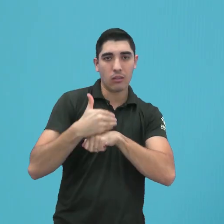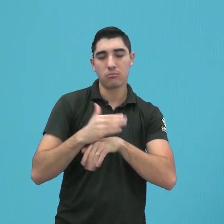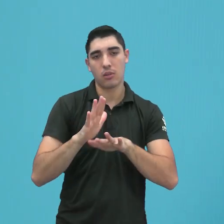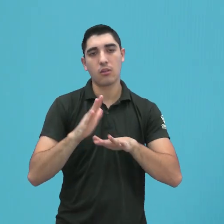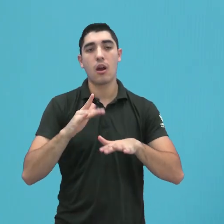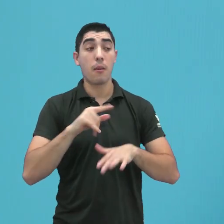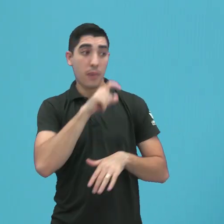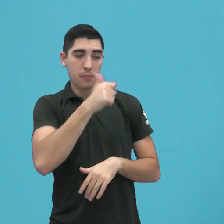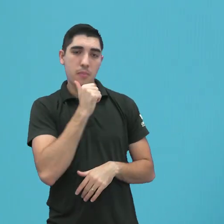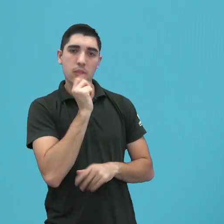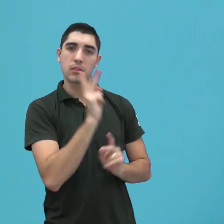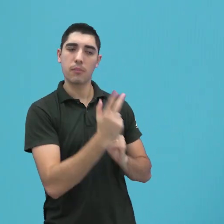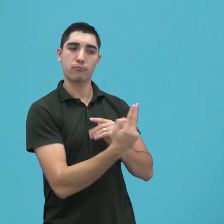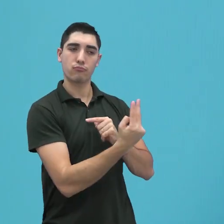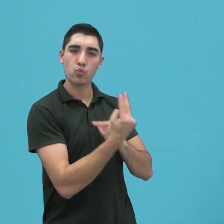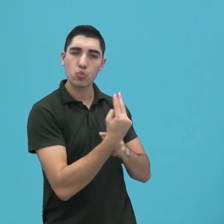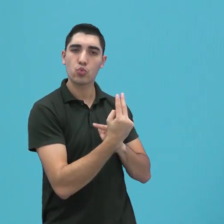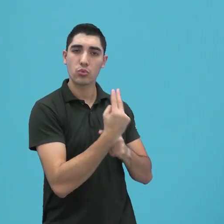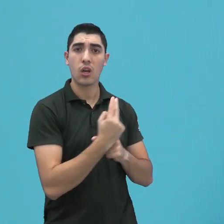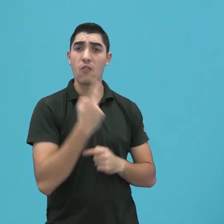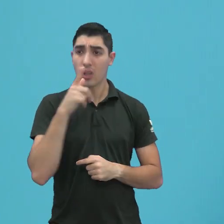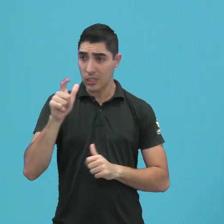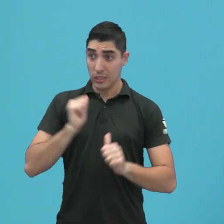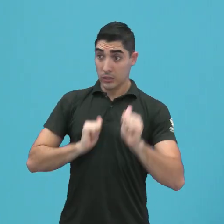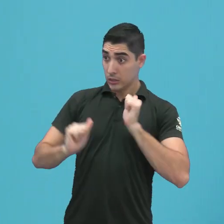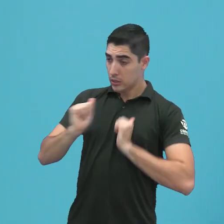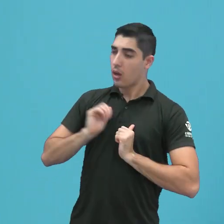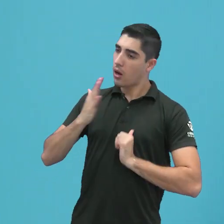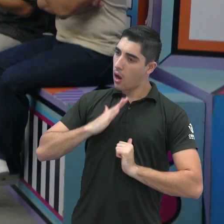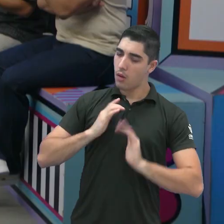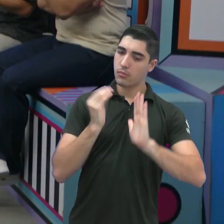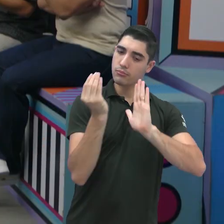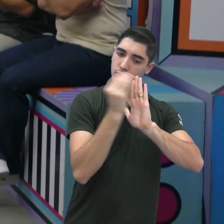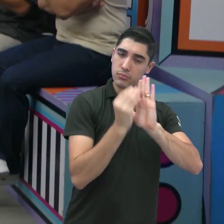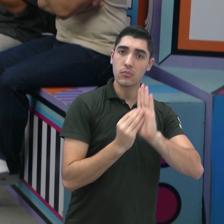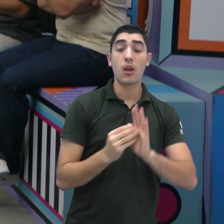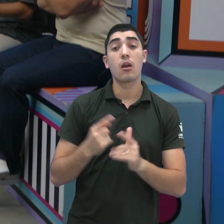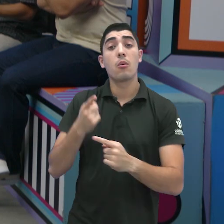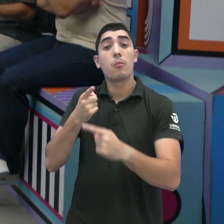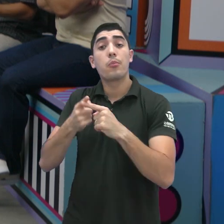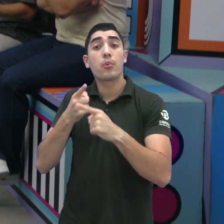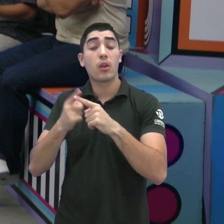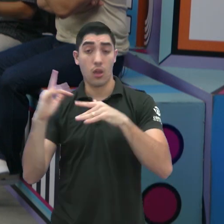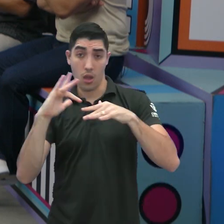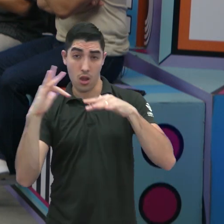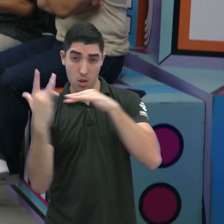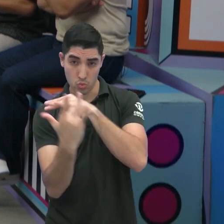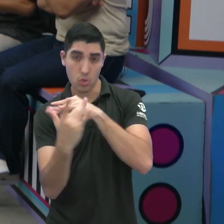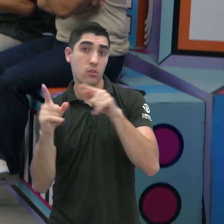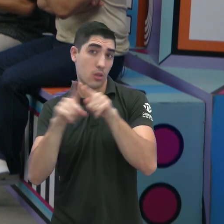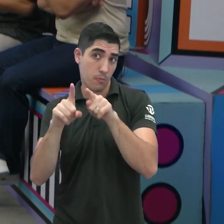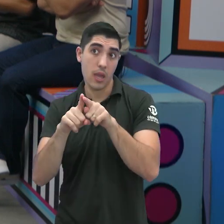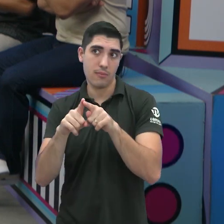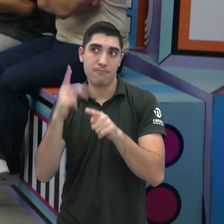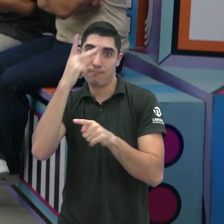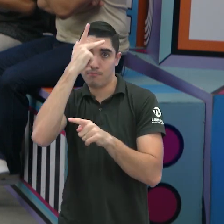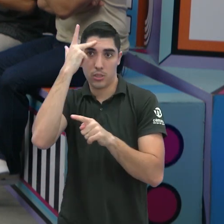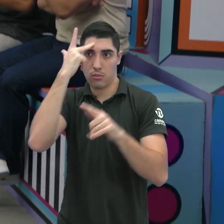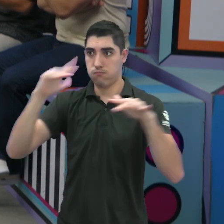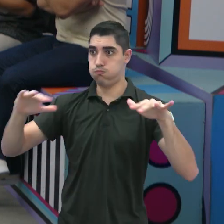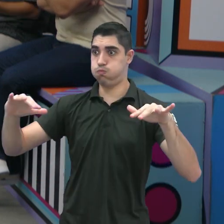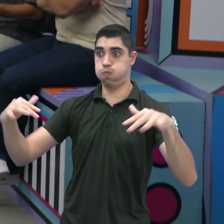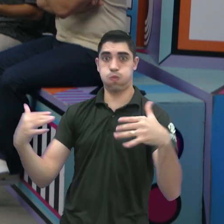que ela me passou. Ela sempre falou, Gabriele, tá ansiosa? Anota o Porque que as redes você... sociais também ampliam a visibilidade para os profissionais. Muita Sim. gente, às